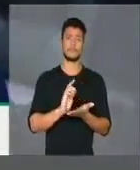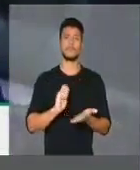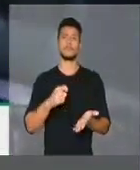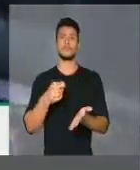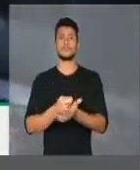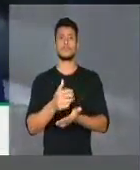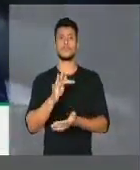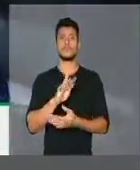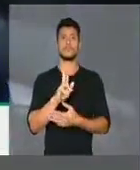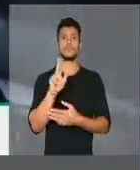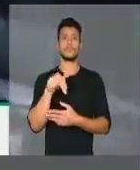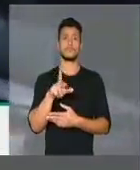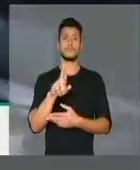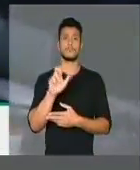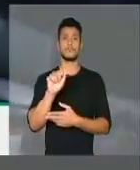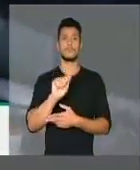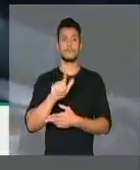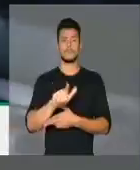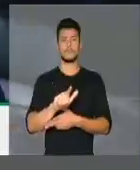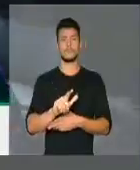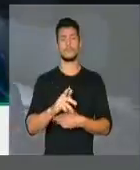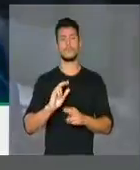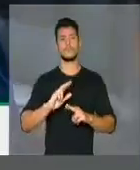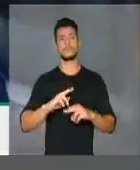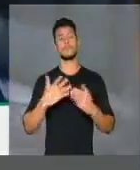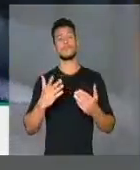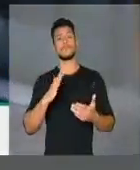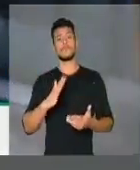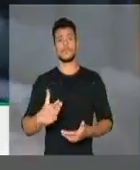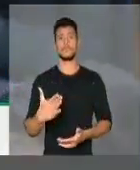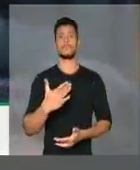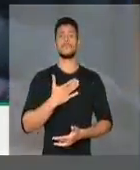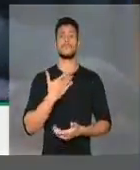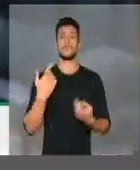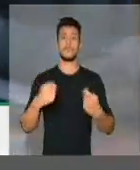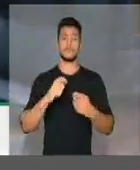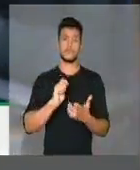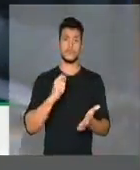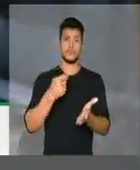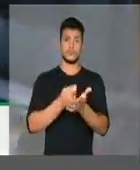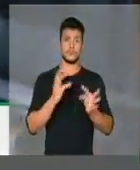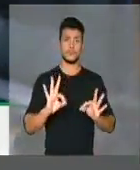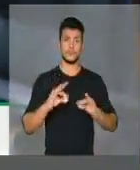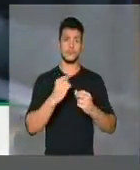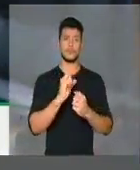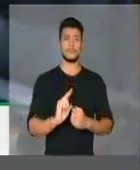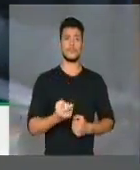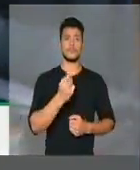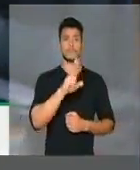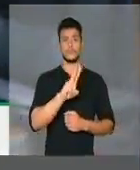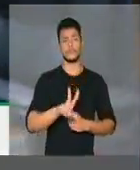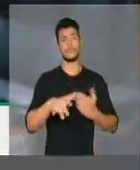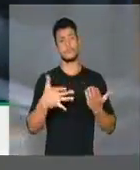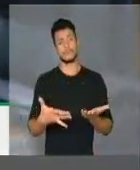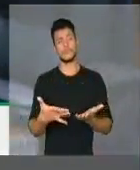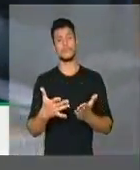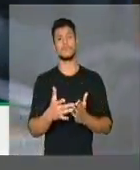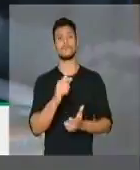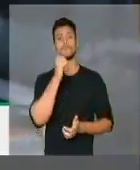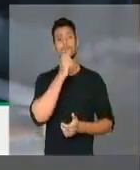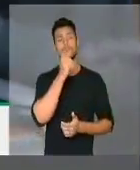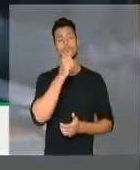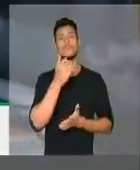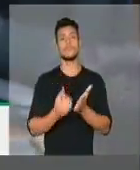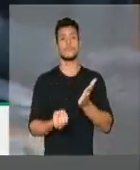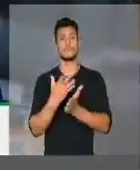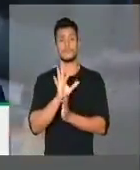e, de repente, foram surpreendidos com a obrigatoriedade de pagar isso de uma única vez. Então, a Tereza aqui desenvolveu um texto, junto com os outros